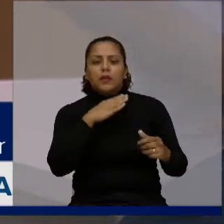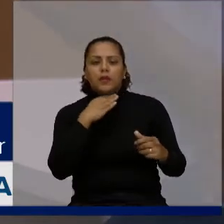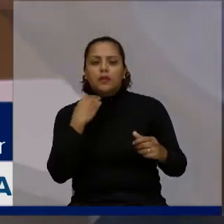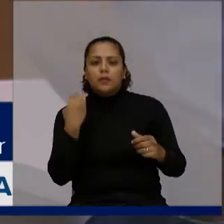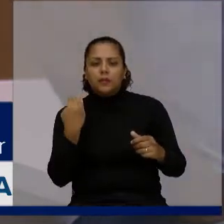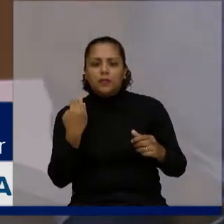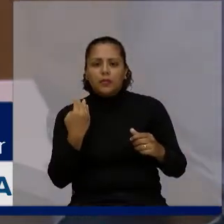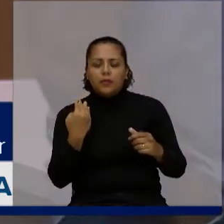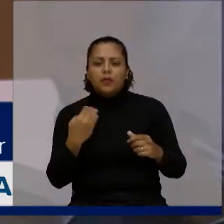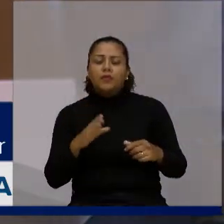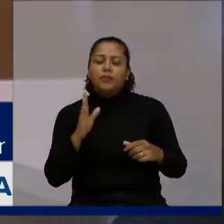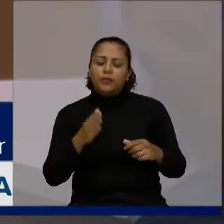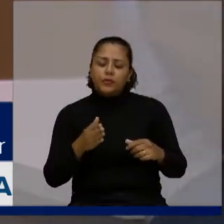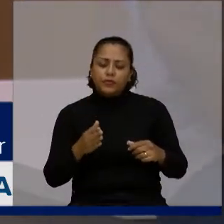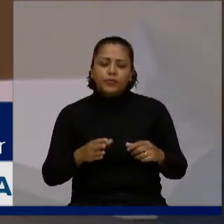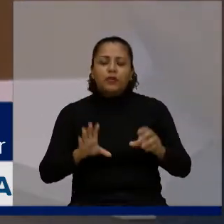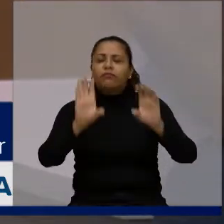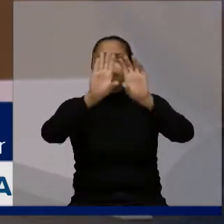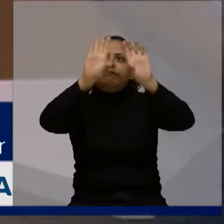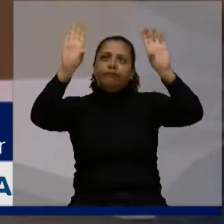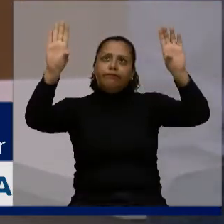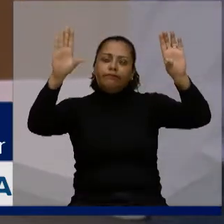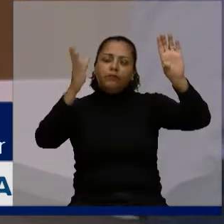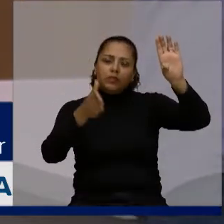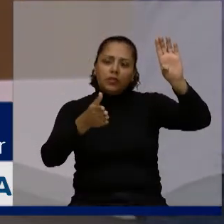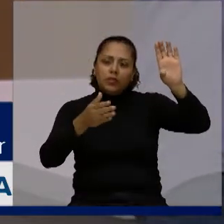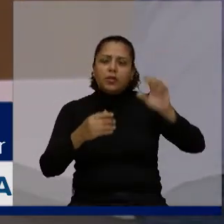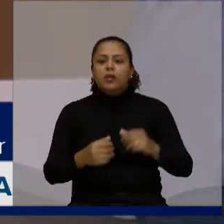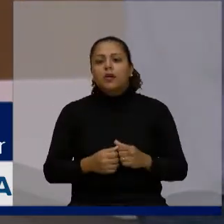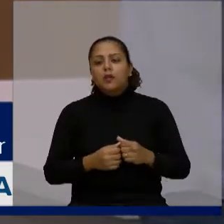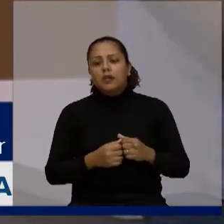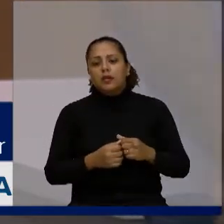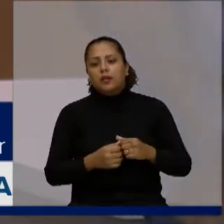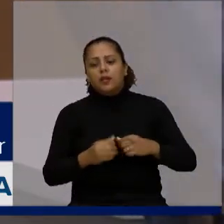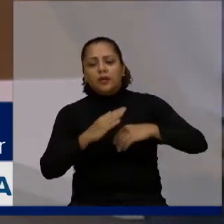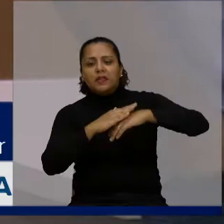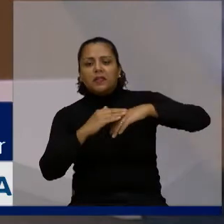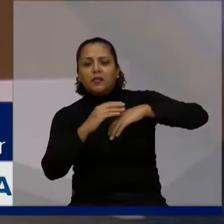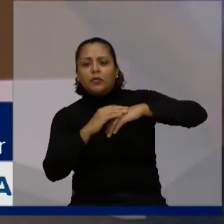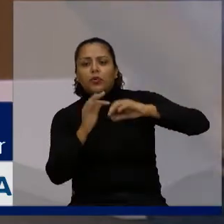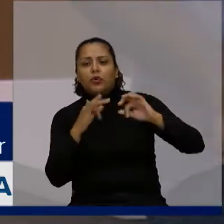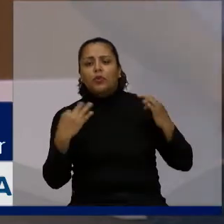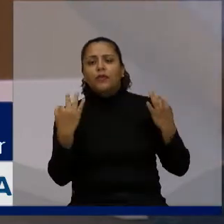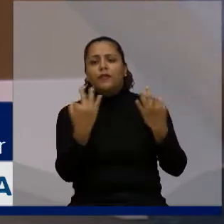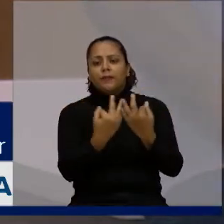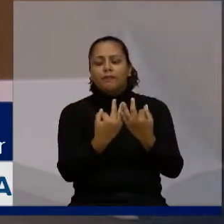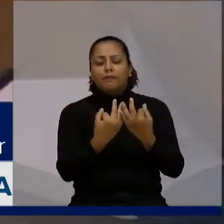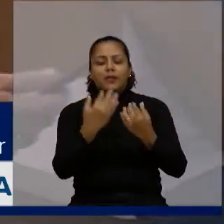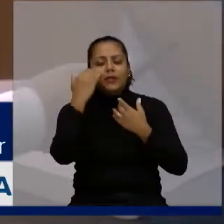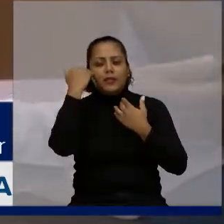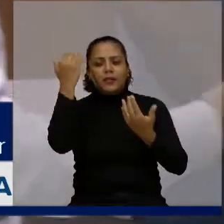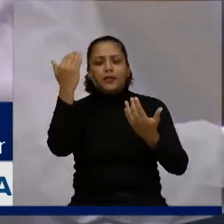para a glória. Deixo aqui a minha palavra de consolo a toda a família. Muito obrigado.